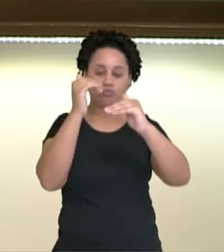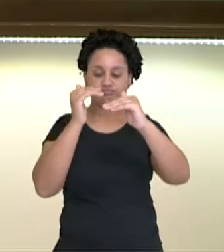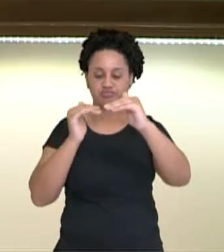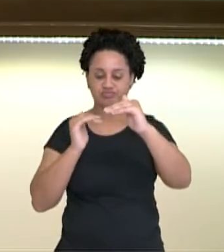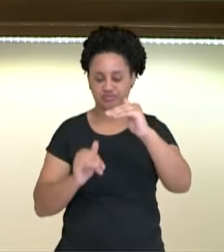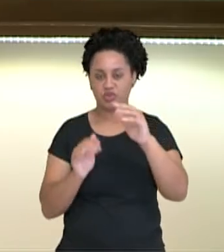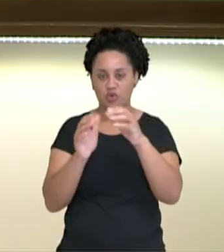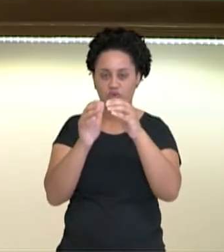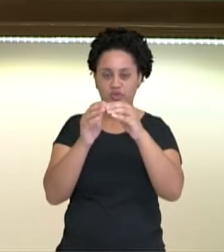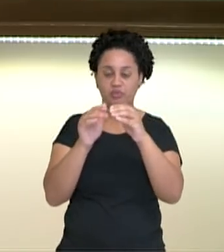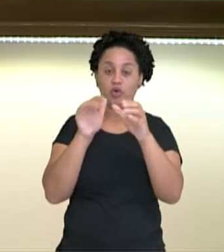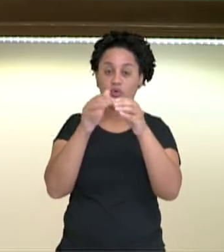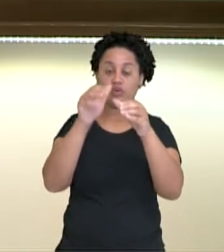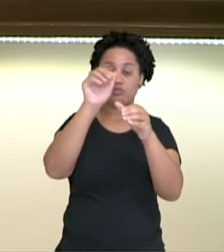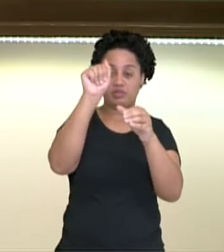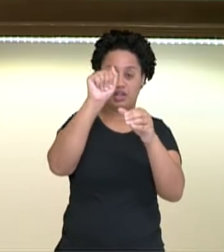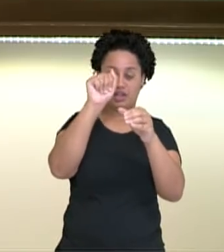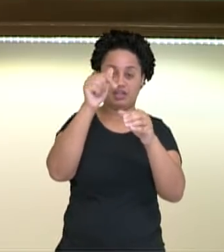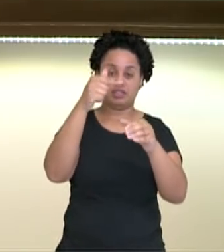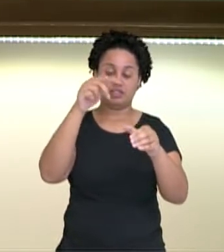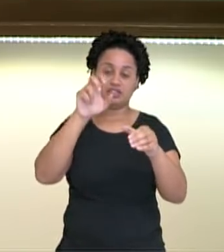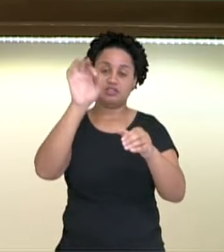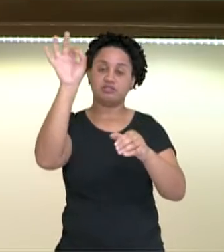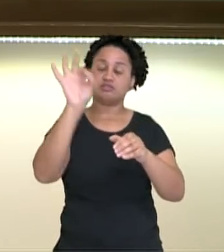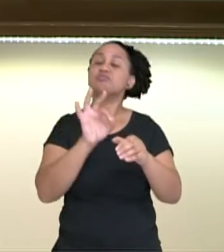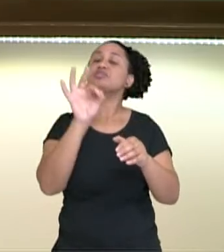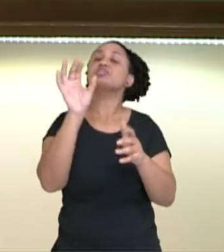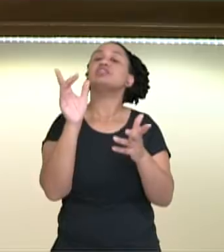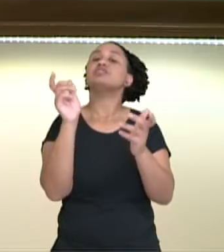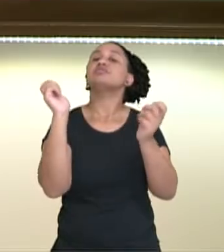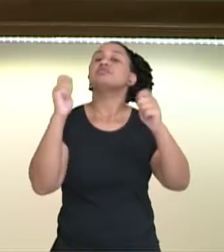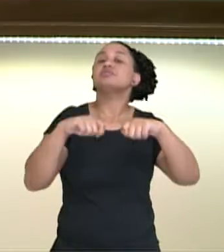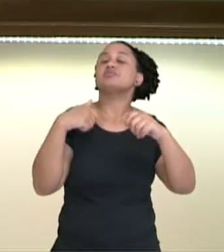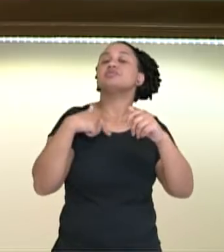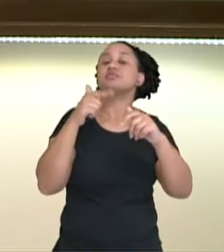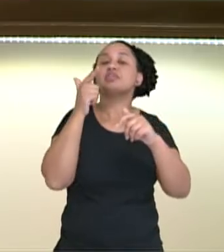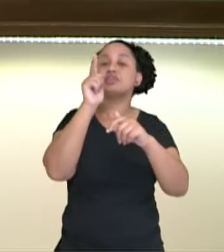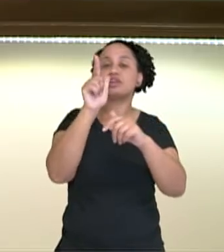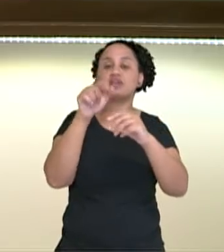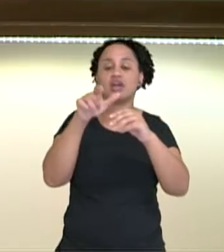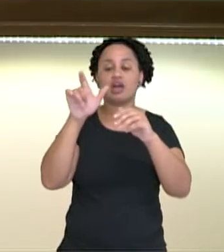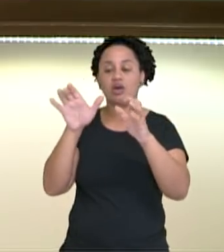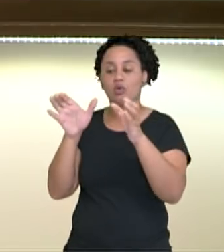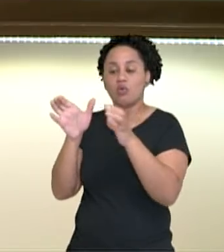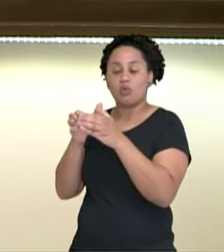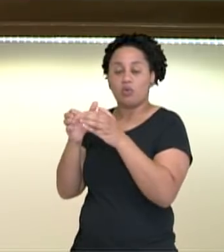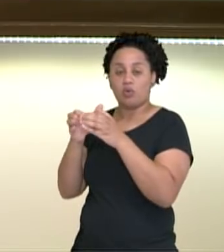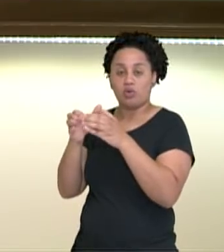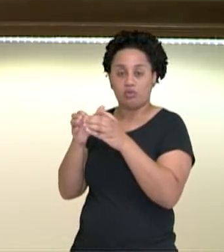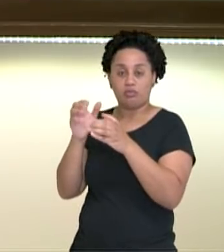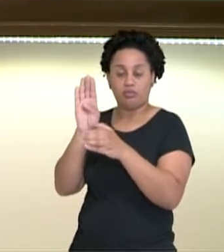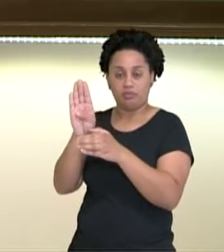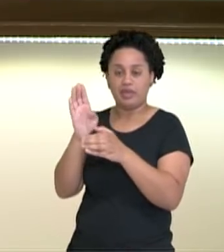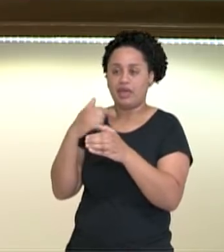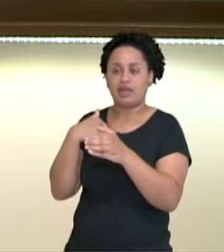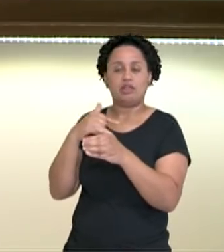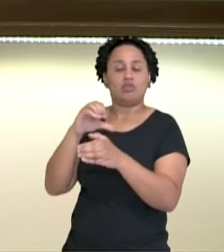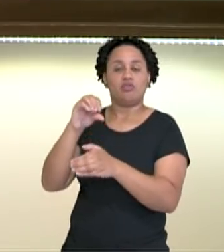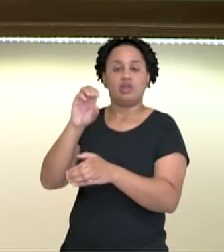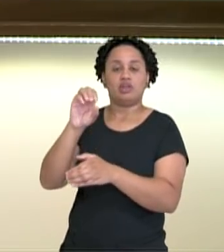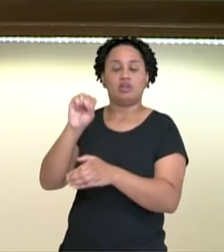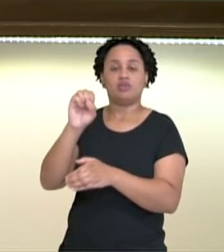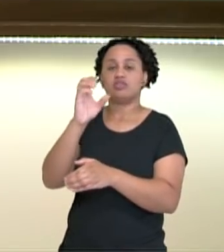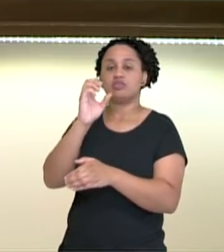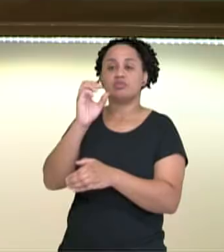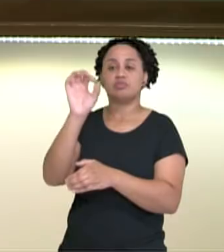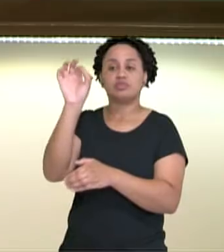chance do time A é de 75% de título. E a do time B é de 98% de